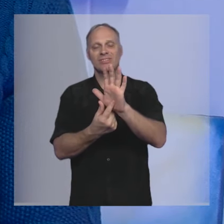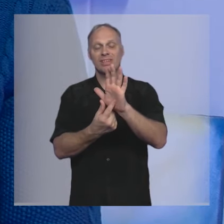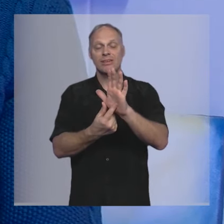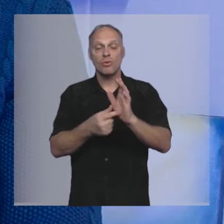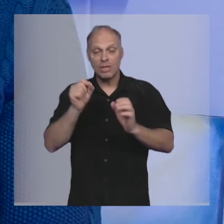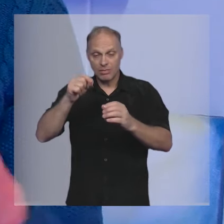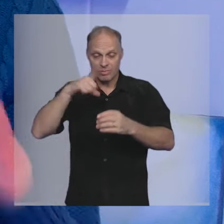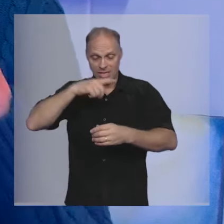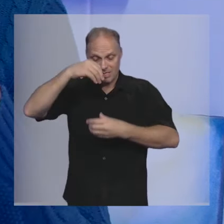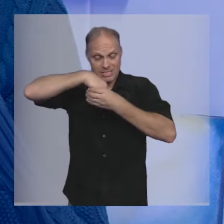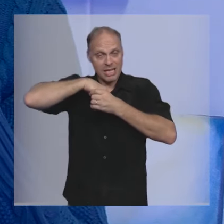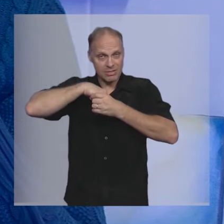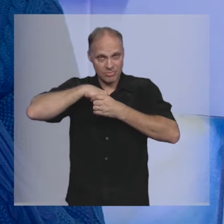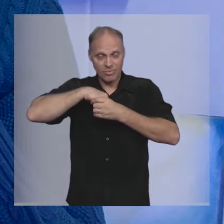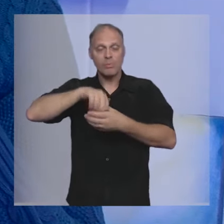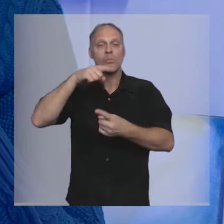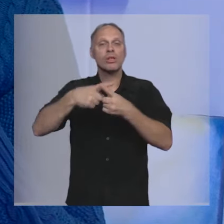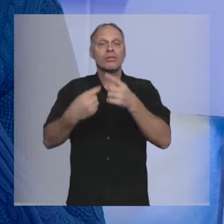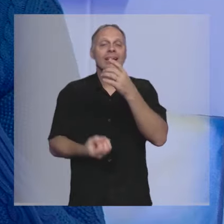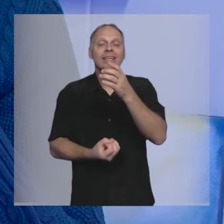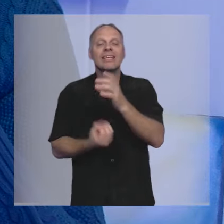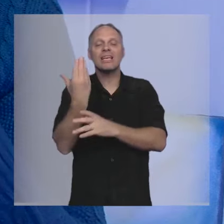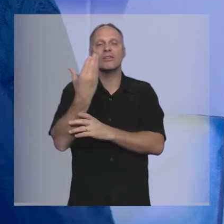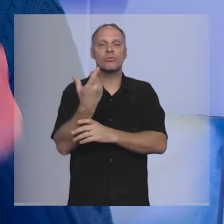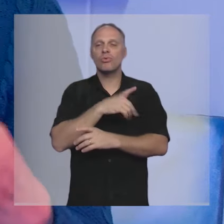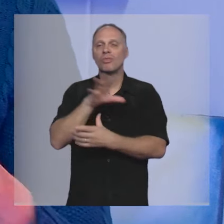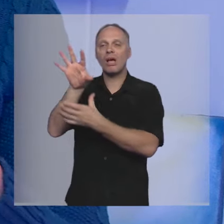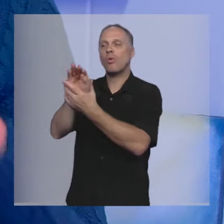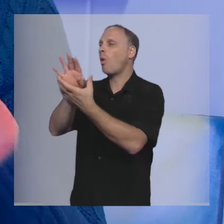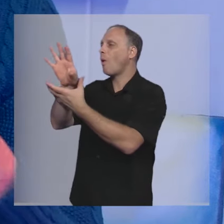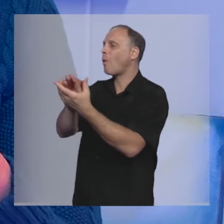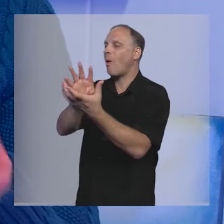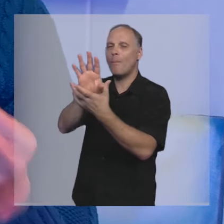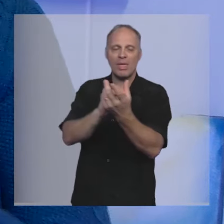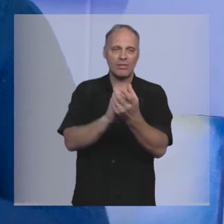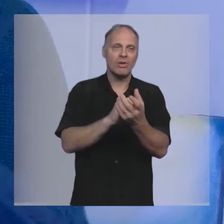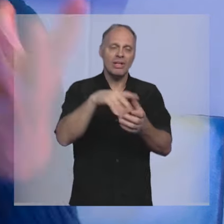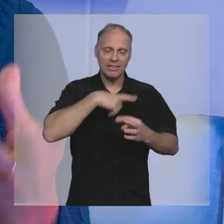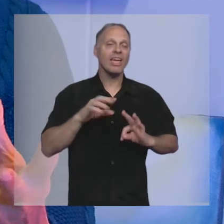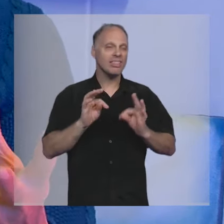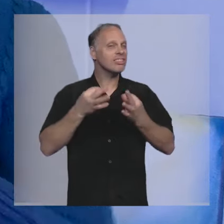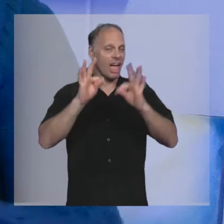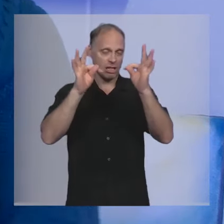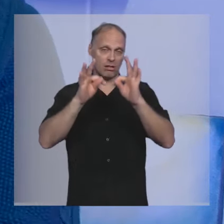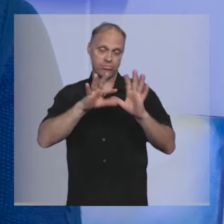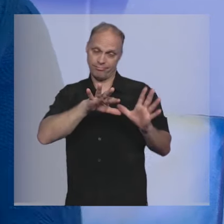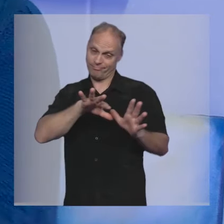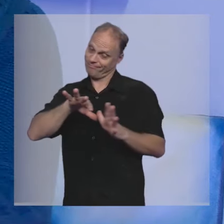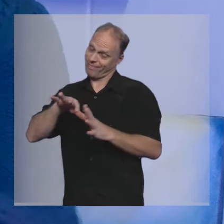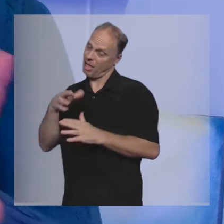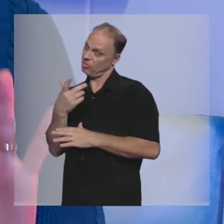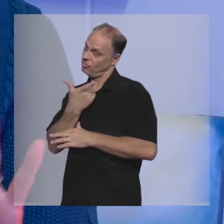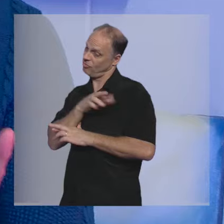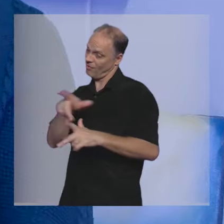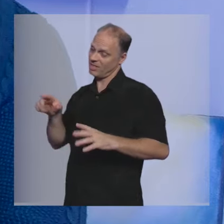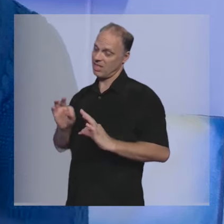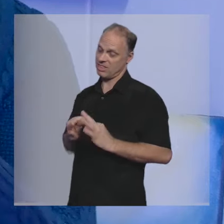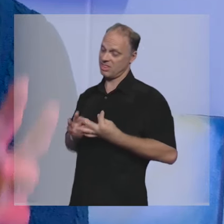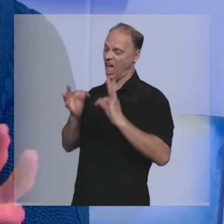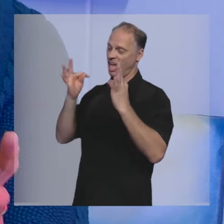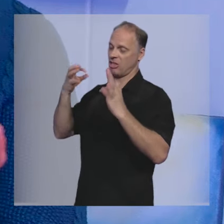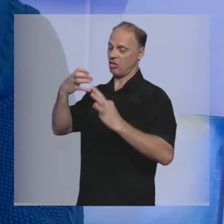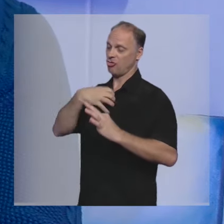ti, porque se tu tá criando, tu não tá copiando, tu pode ter técnicas, isso é outra coisa,